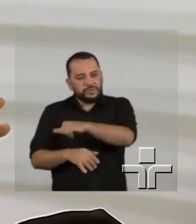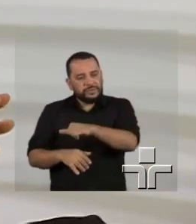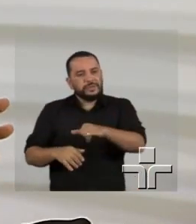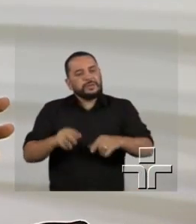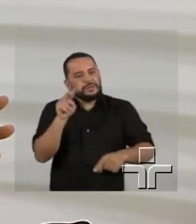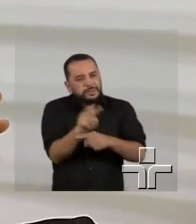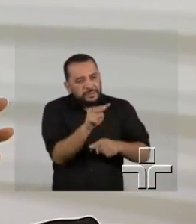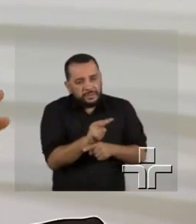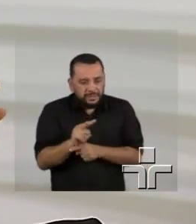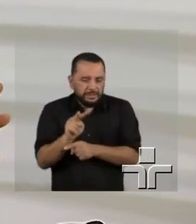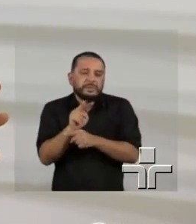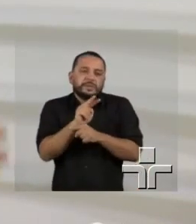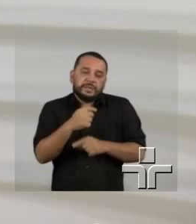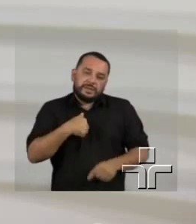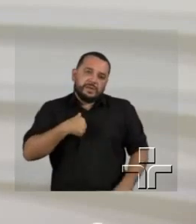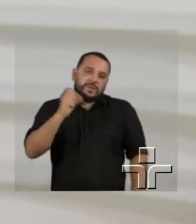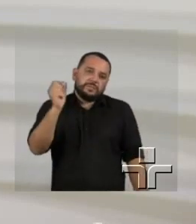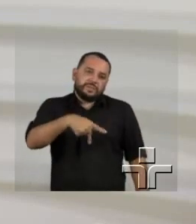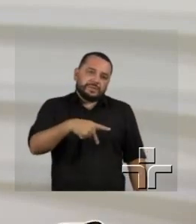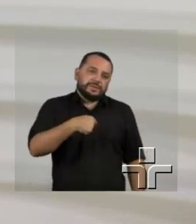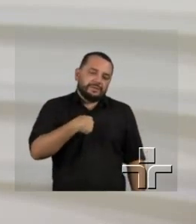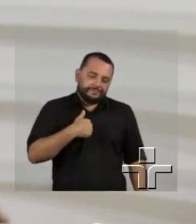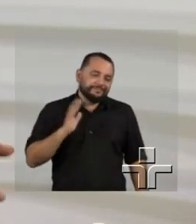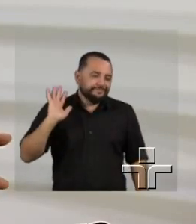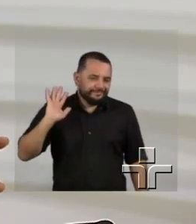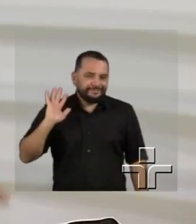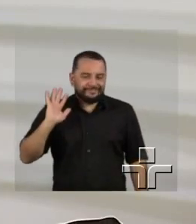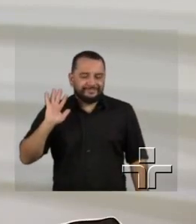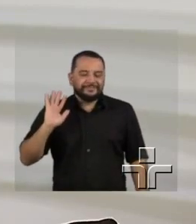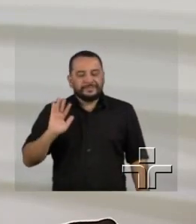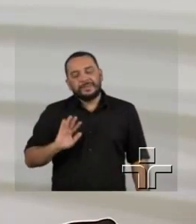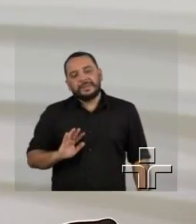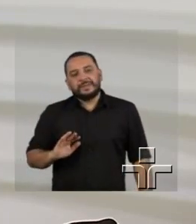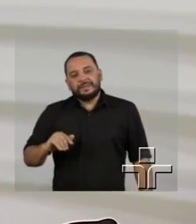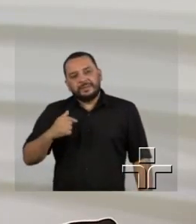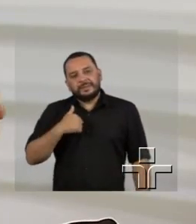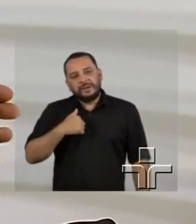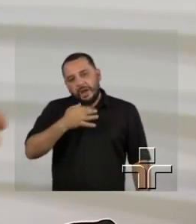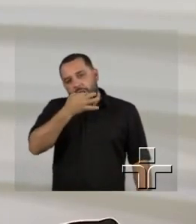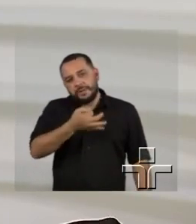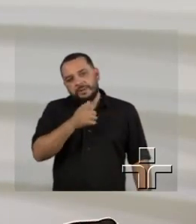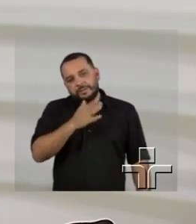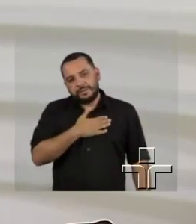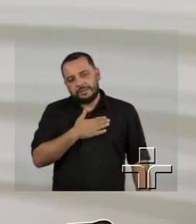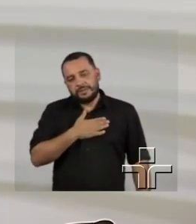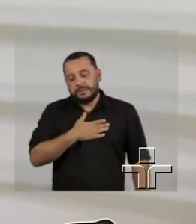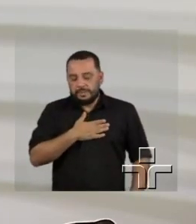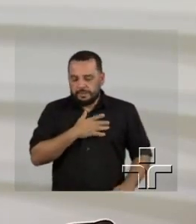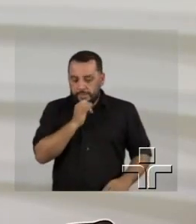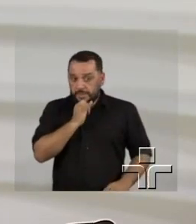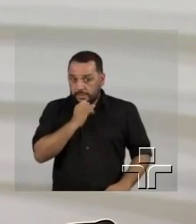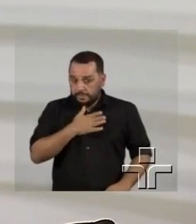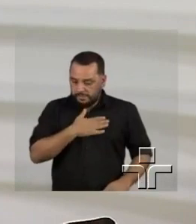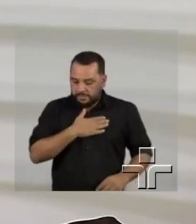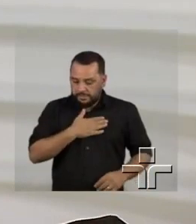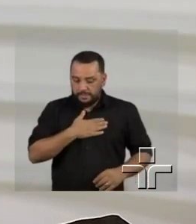E eu acho que está sendo bem feito. Um projeto desses, que deu entrada o quê? Isso aí lá para março, eu acho, mais ou menos, né?